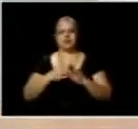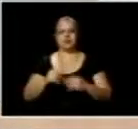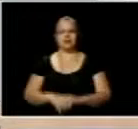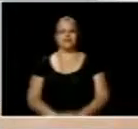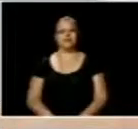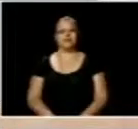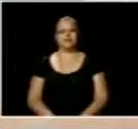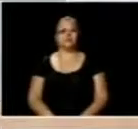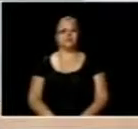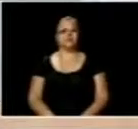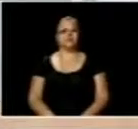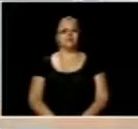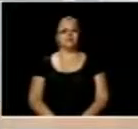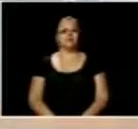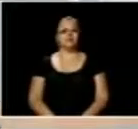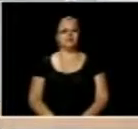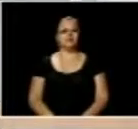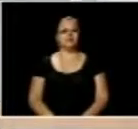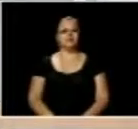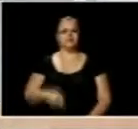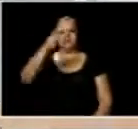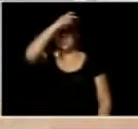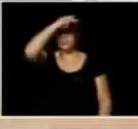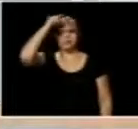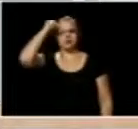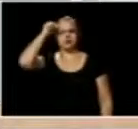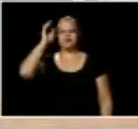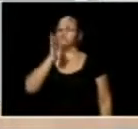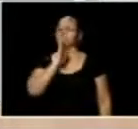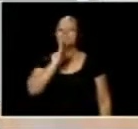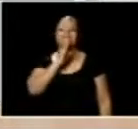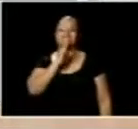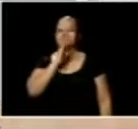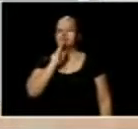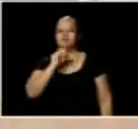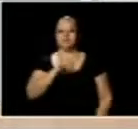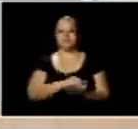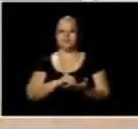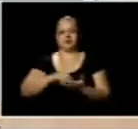secretário financeiro? Opa, esse ele sabe, que essa discussão é familiar.